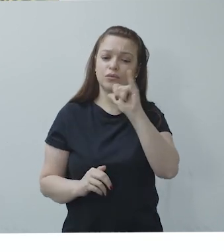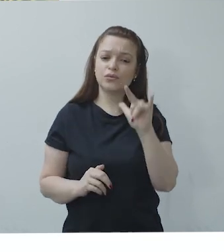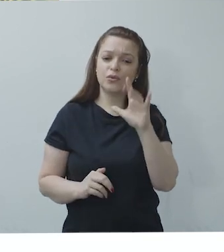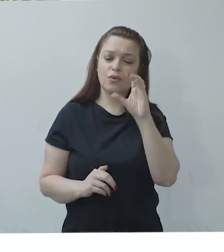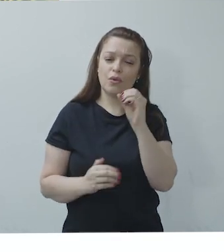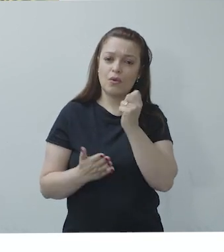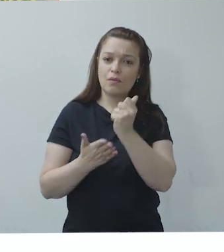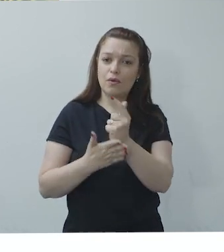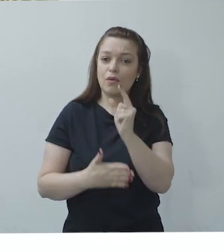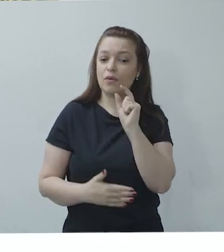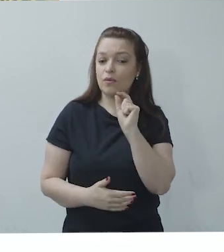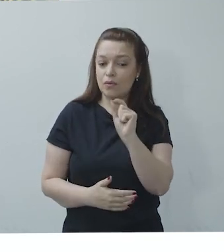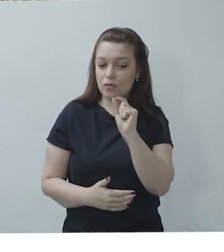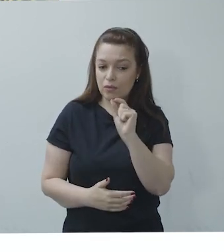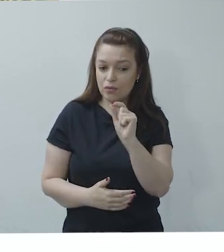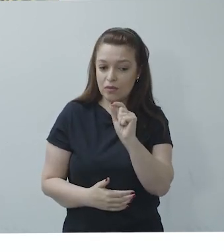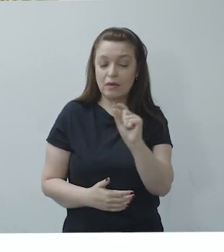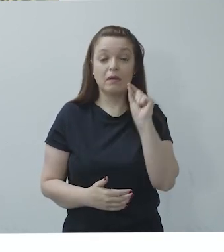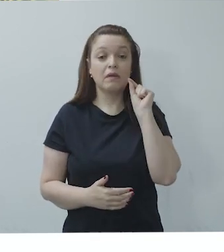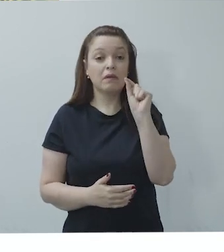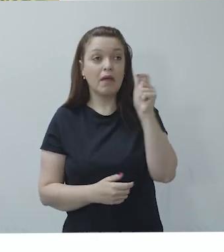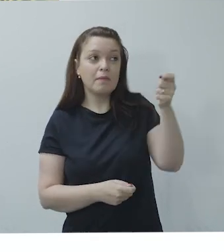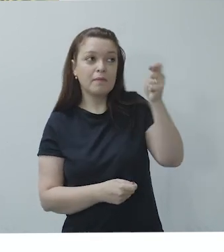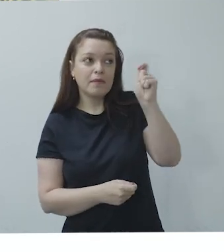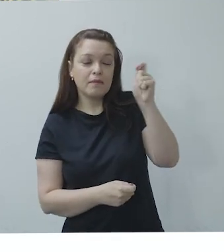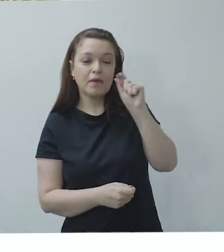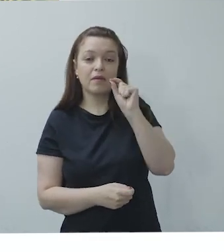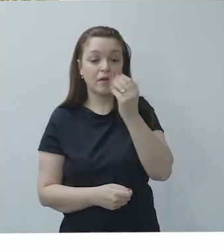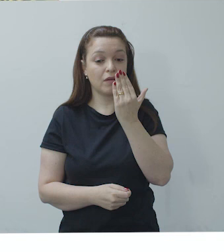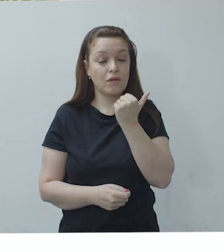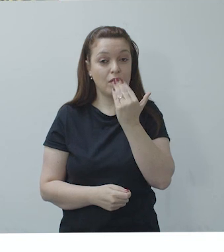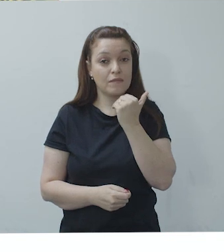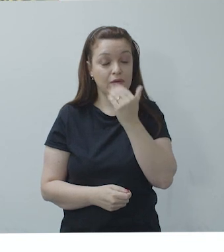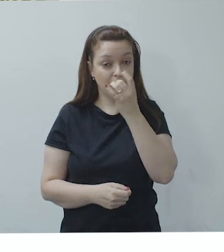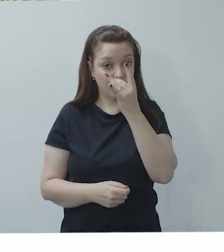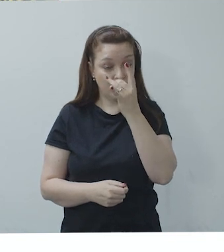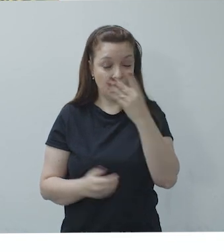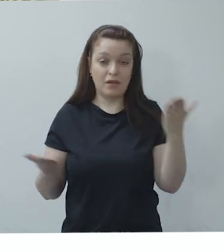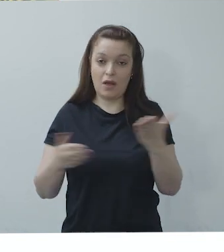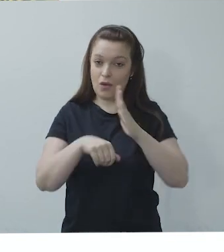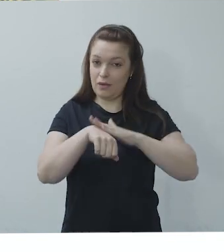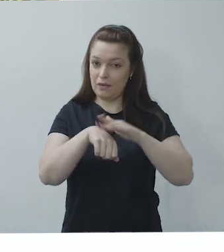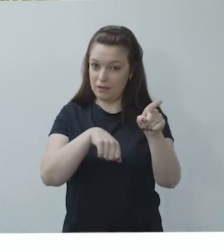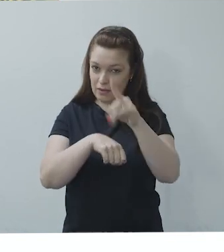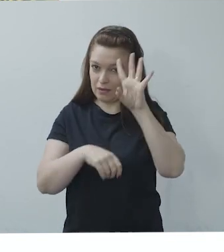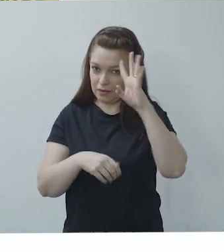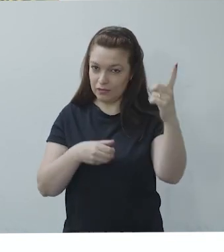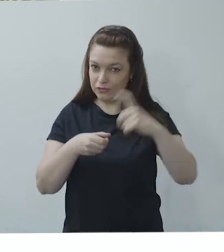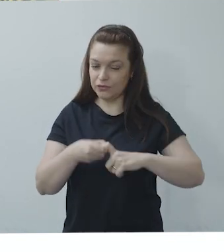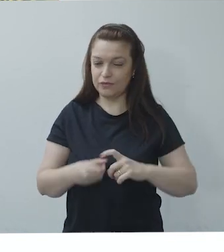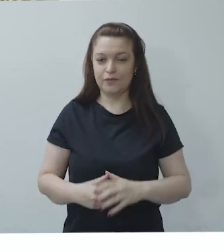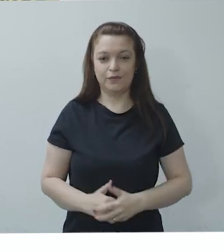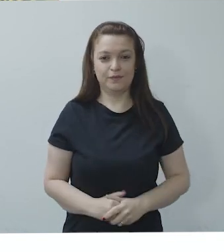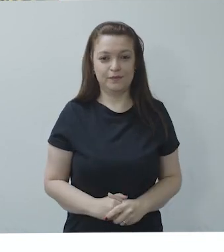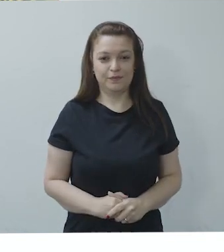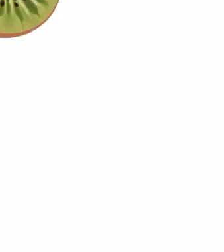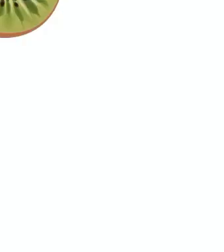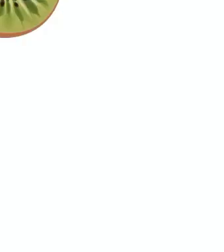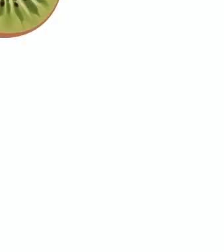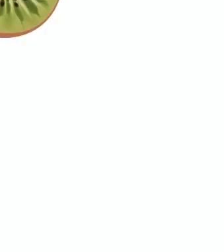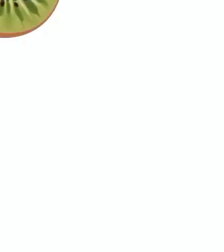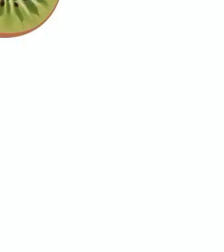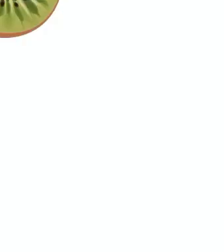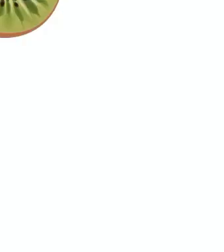comprou? Quem comprou a pipa? E quem comeu o kiwi? Vou dar um tempinho para vocês resolverem e já volto.